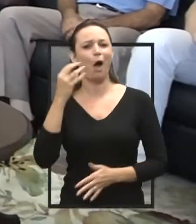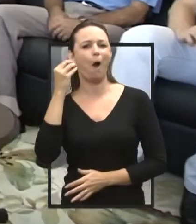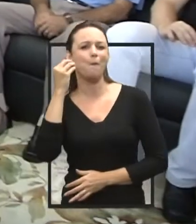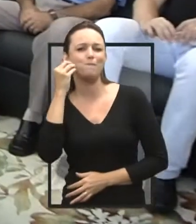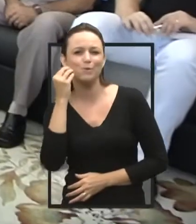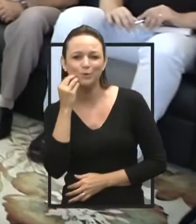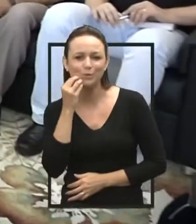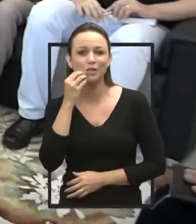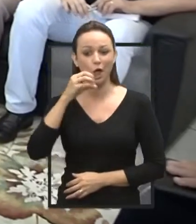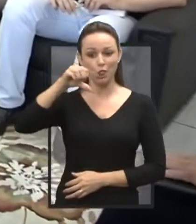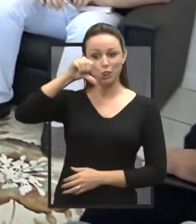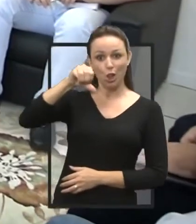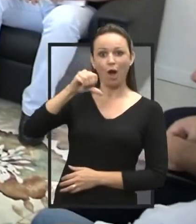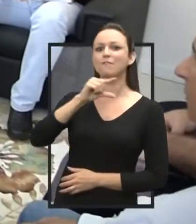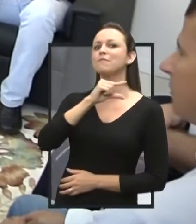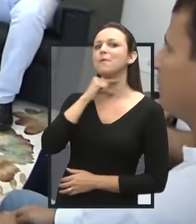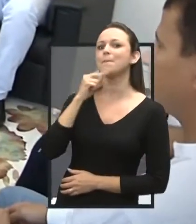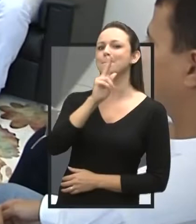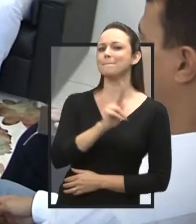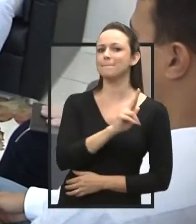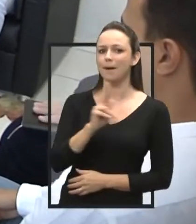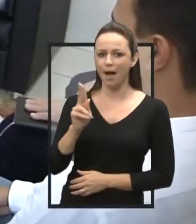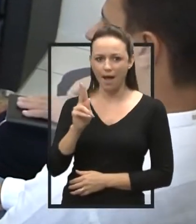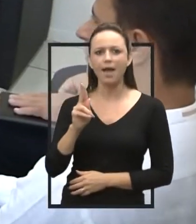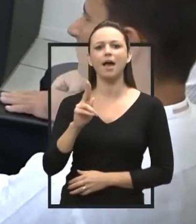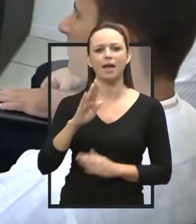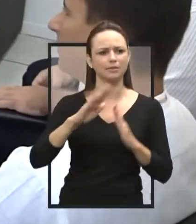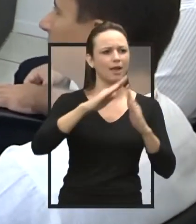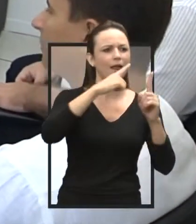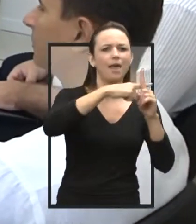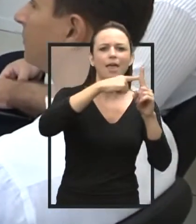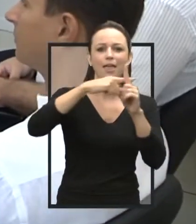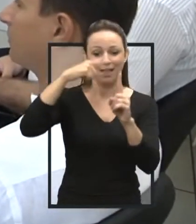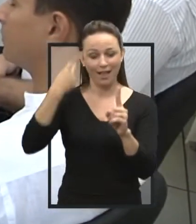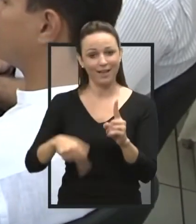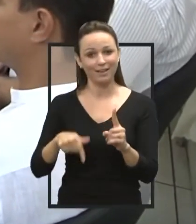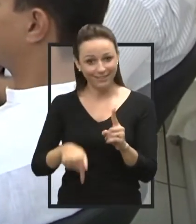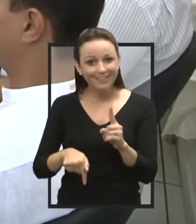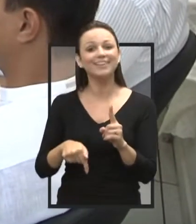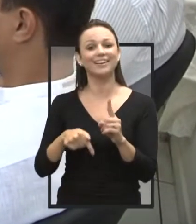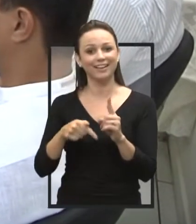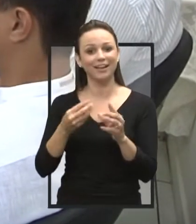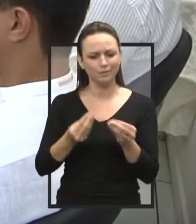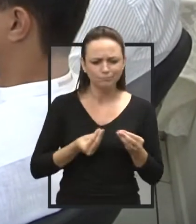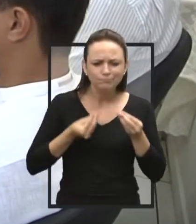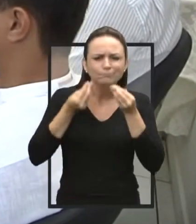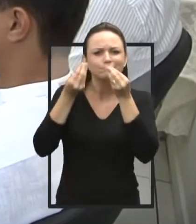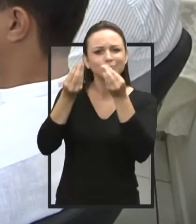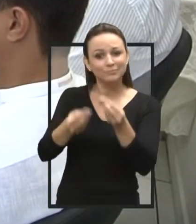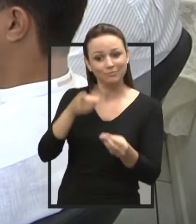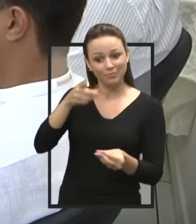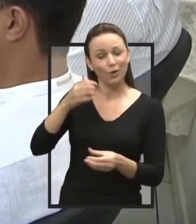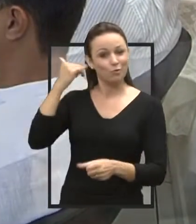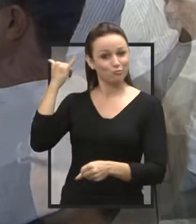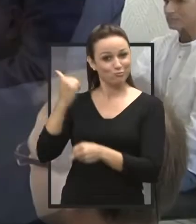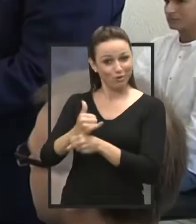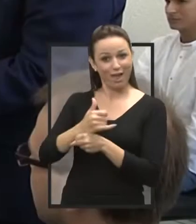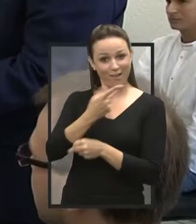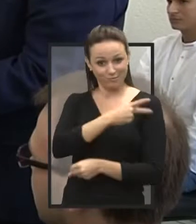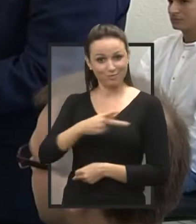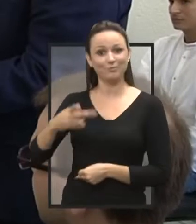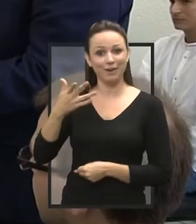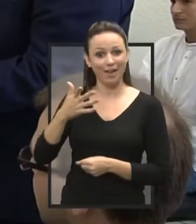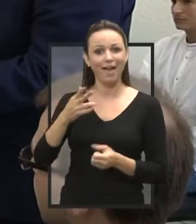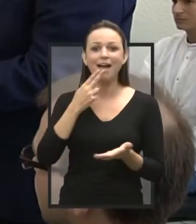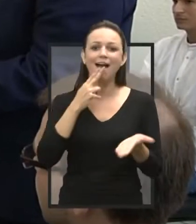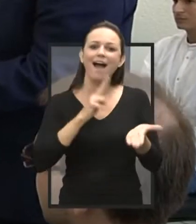oportunidade, 9 padres responsáveis por diversas paróquias do município entregaram ao chefe do Poder Legislativo a